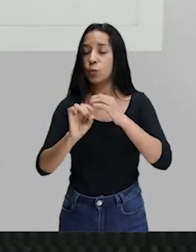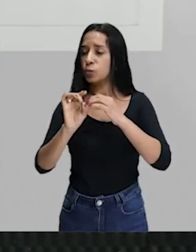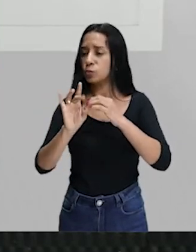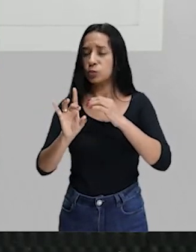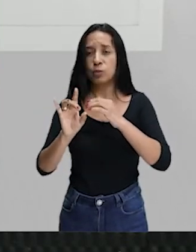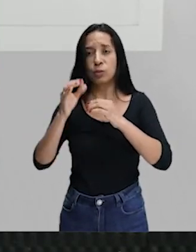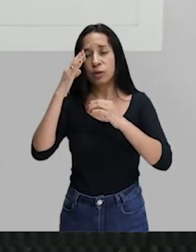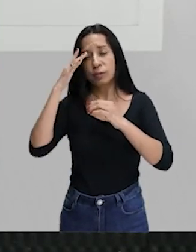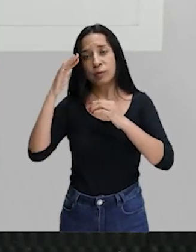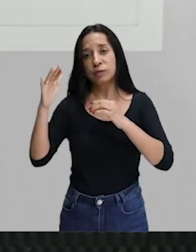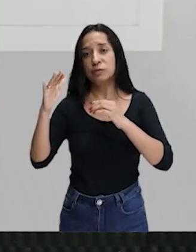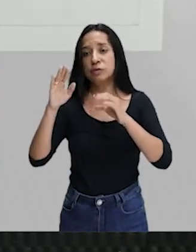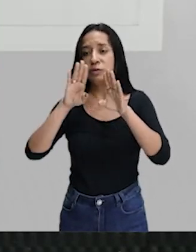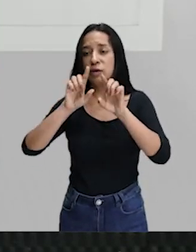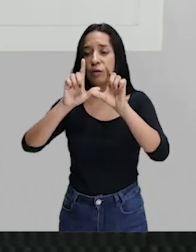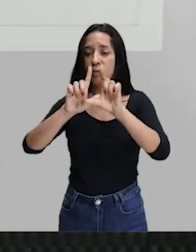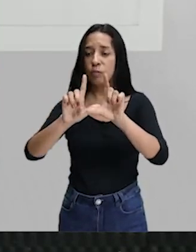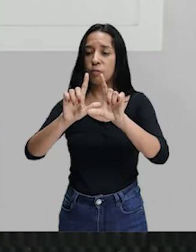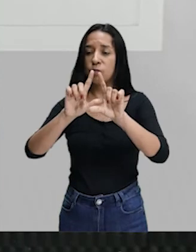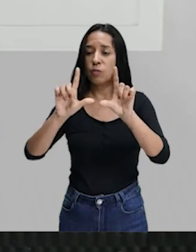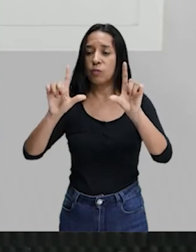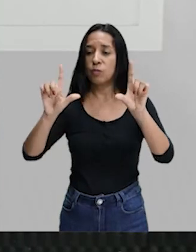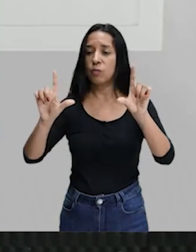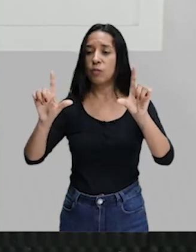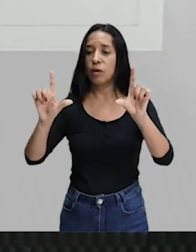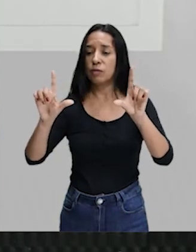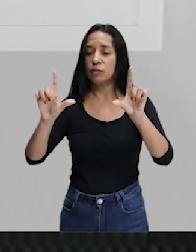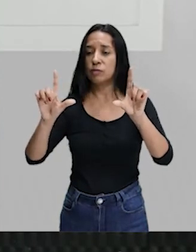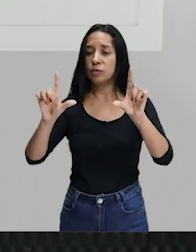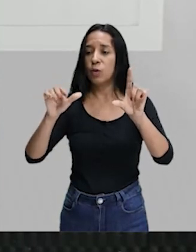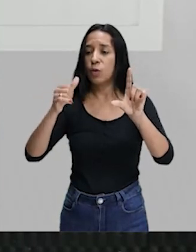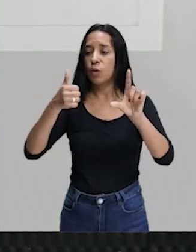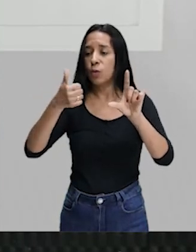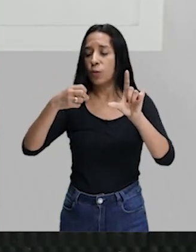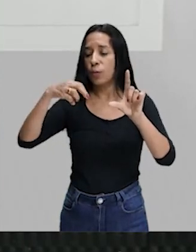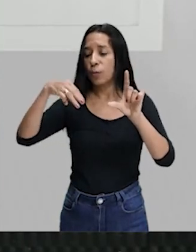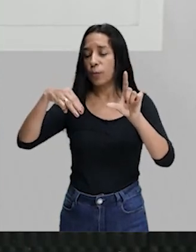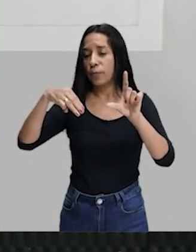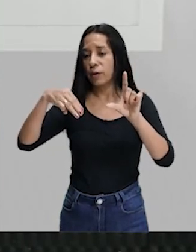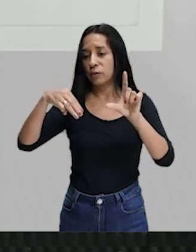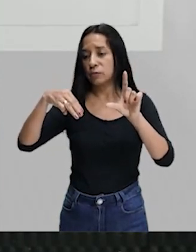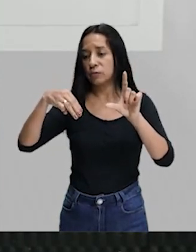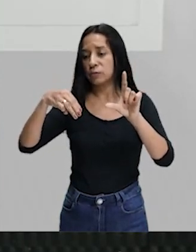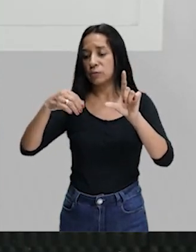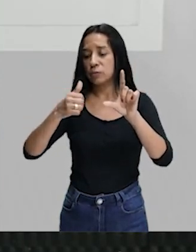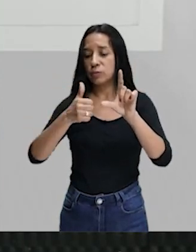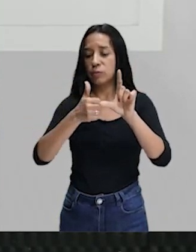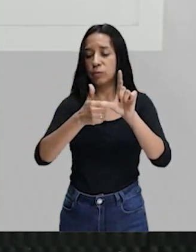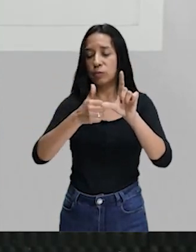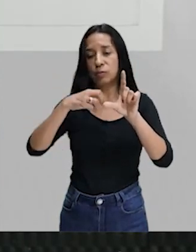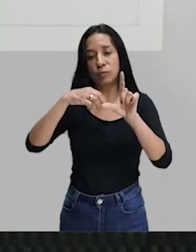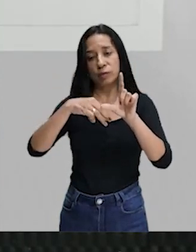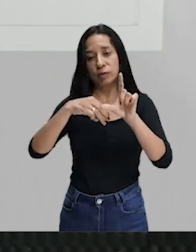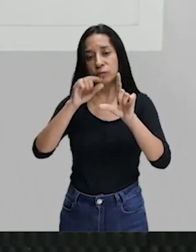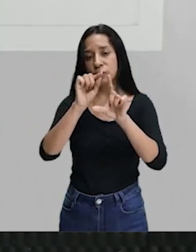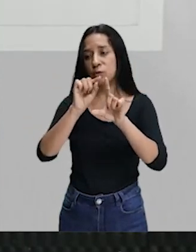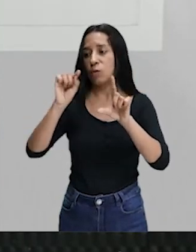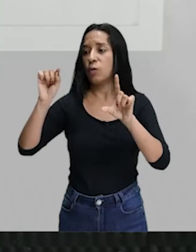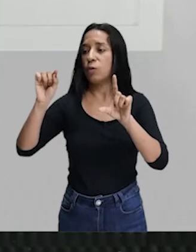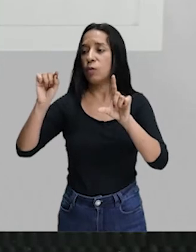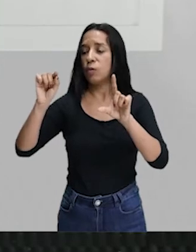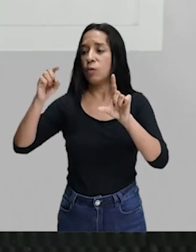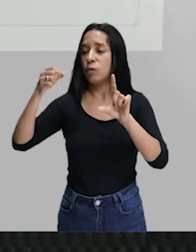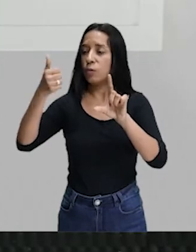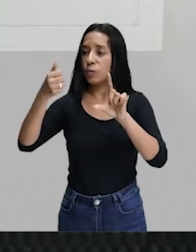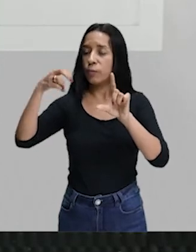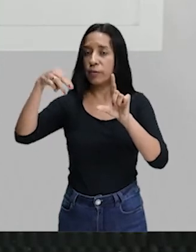aí um quadro pequeno de 1 metro por 1 metro e uma parede de mesmo material, tá certo?